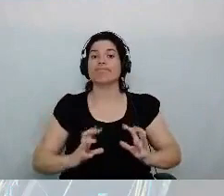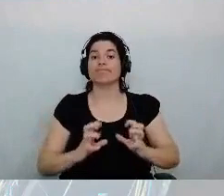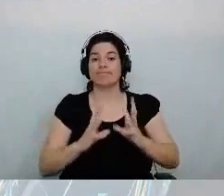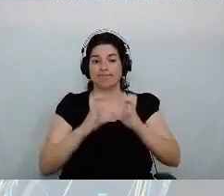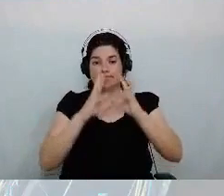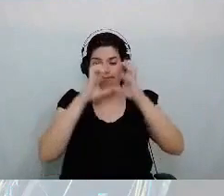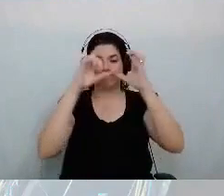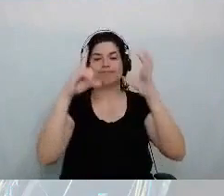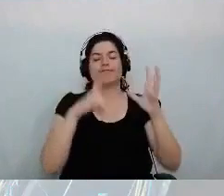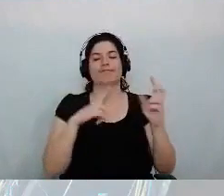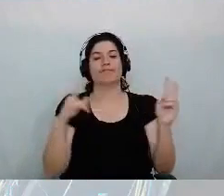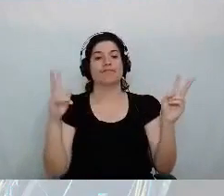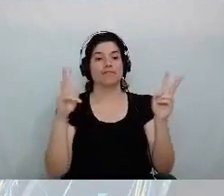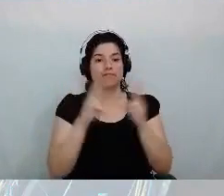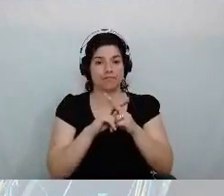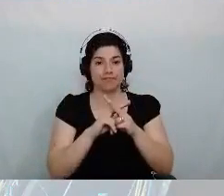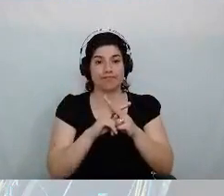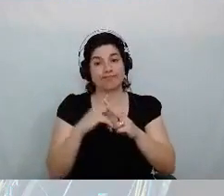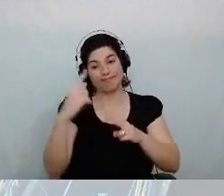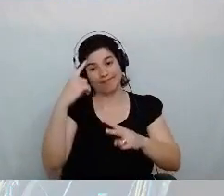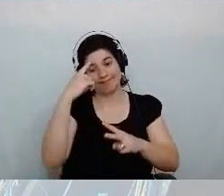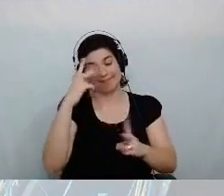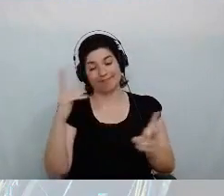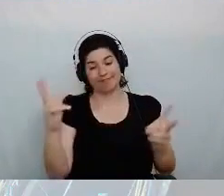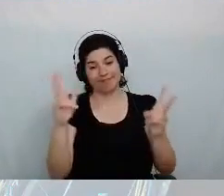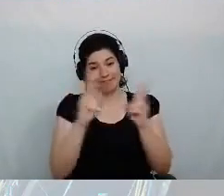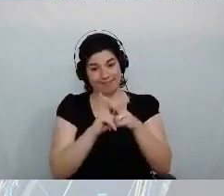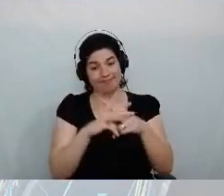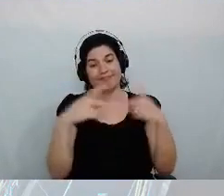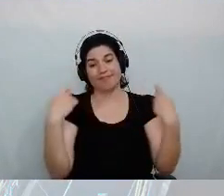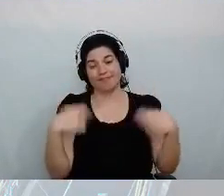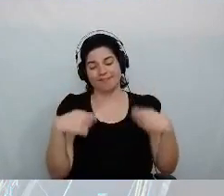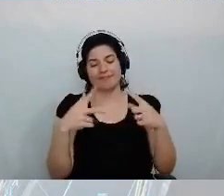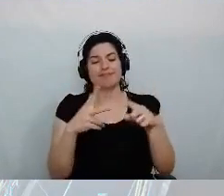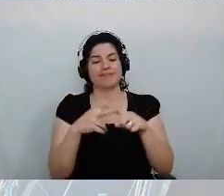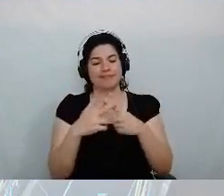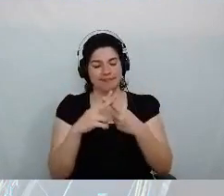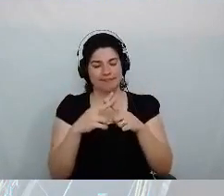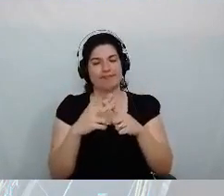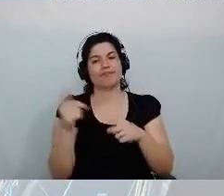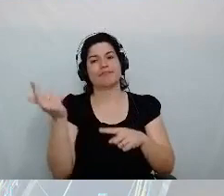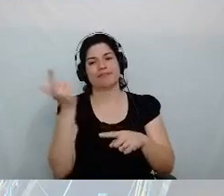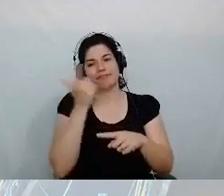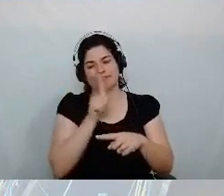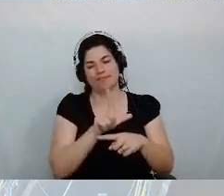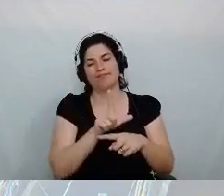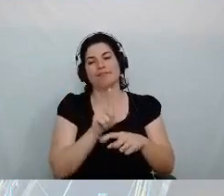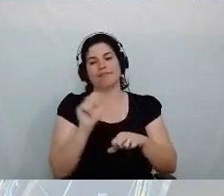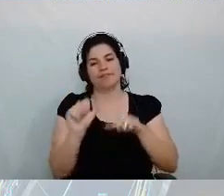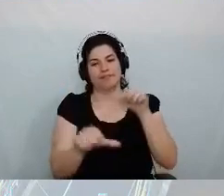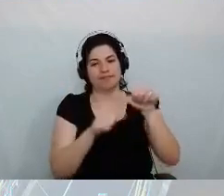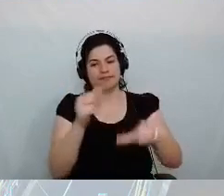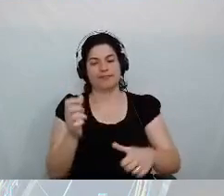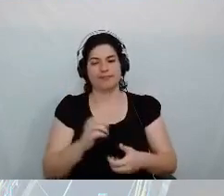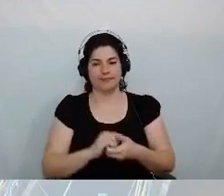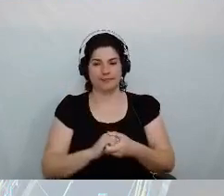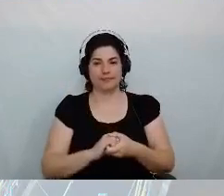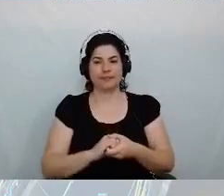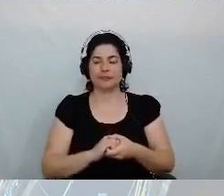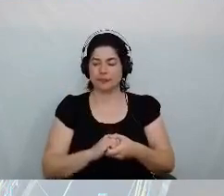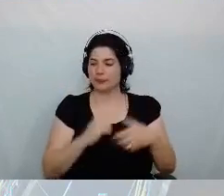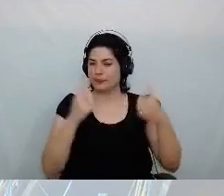E, pensando em treta, a gente precisa de ferramentas para sair do outro lado, certo? Vou contar a